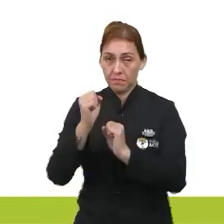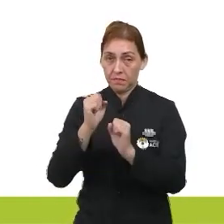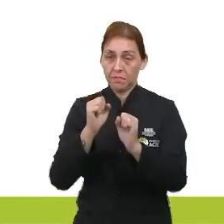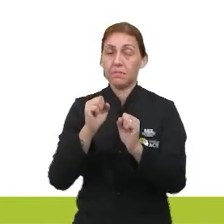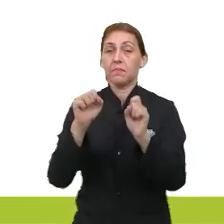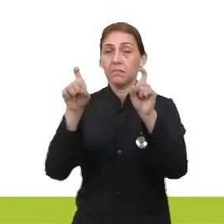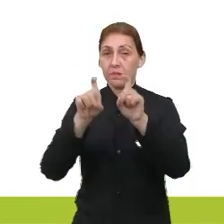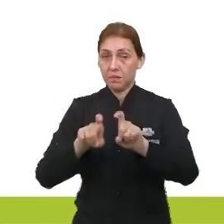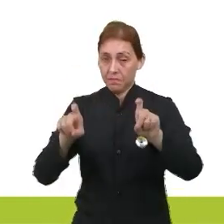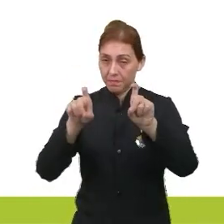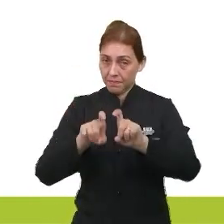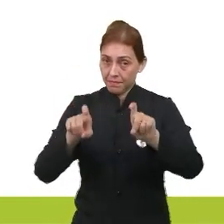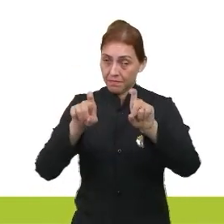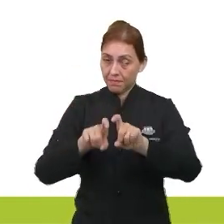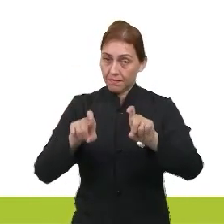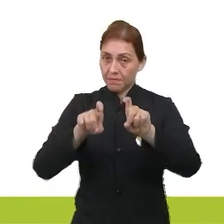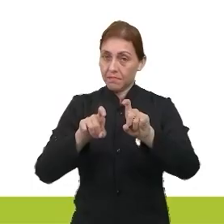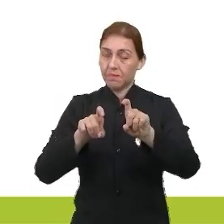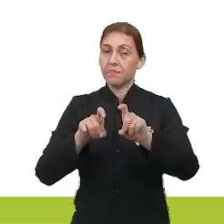indústria